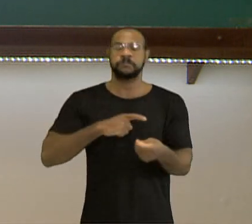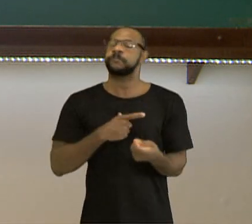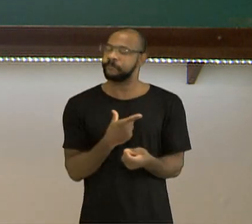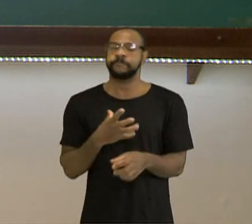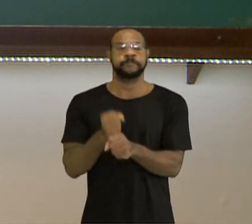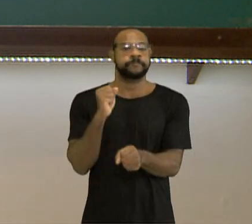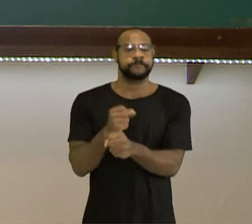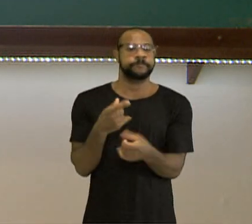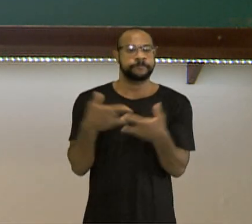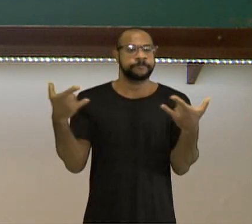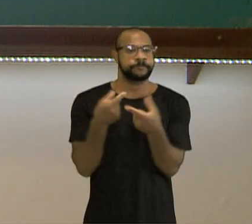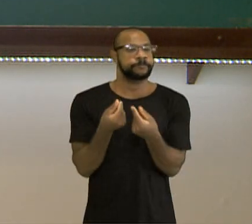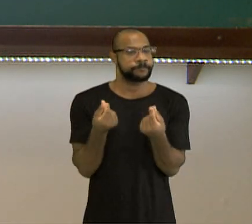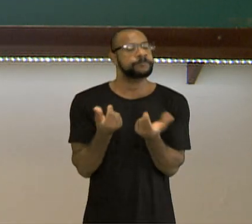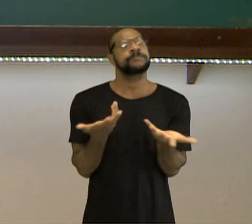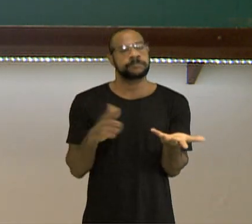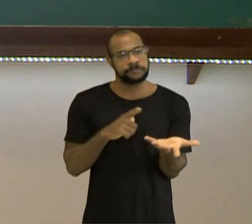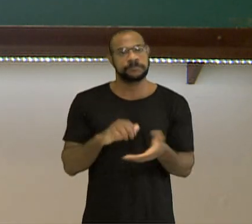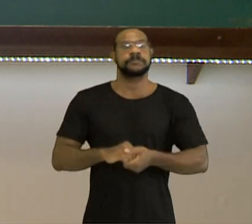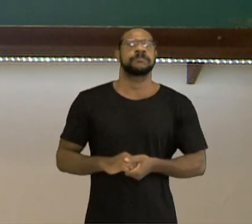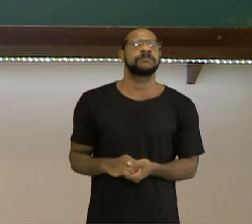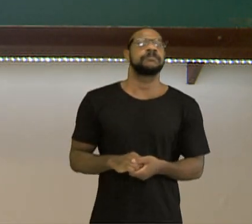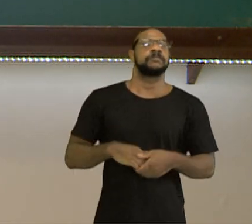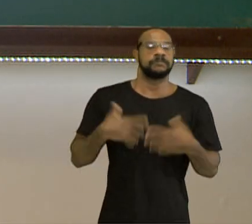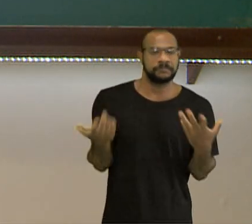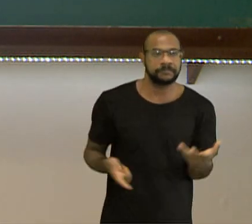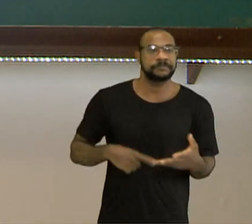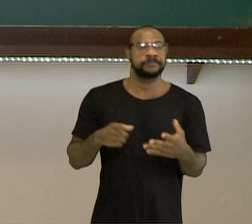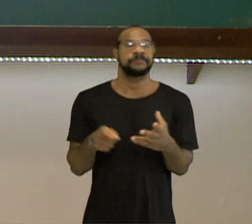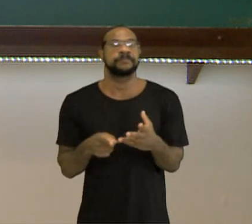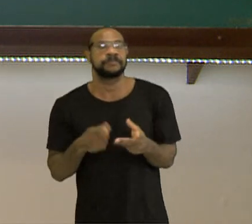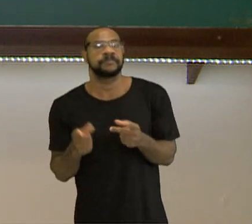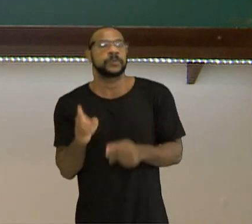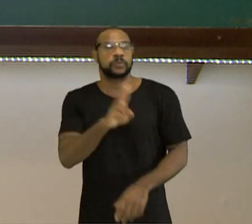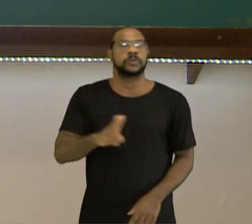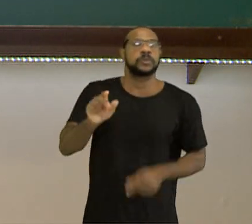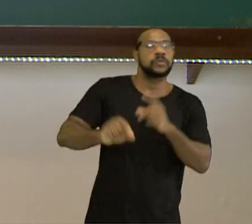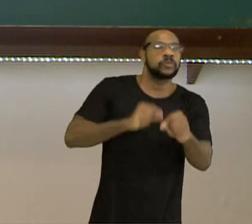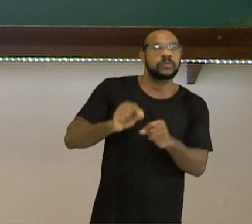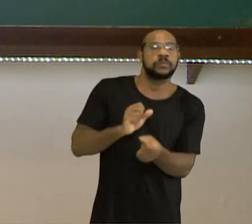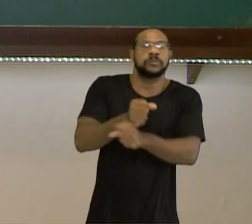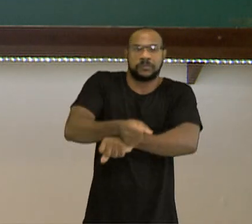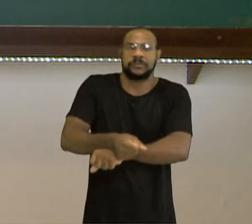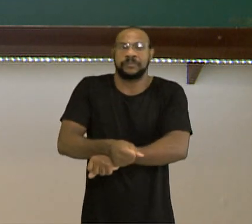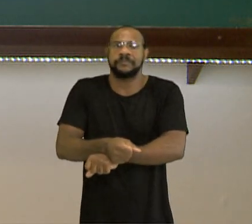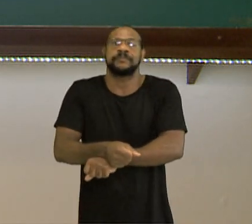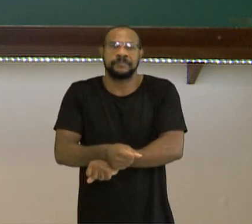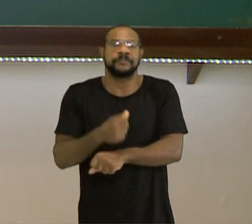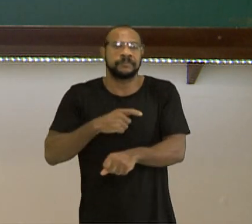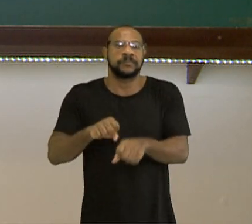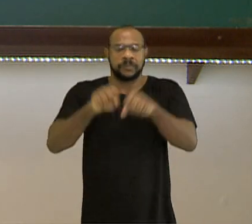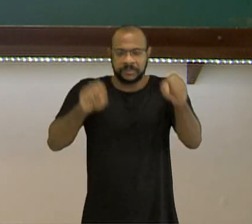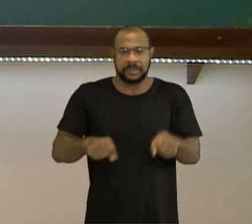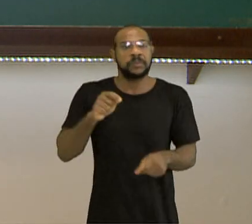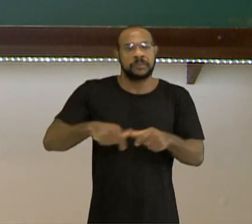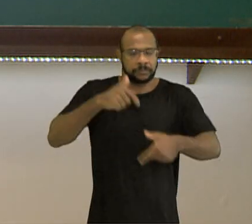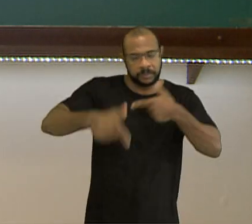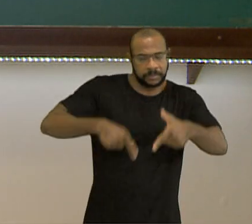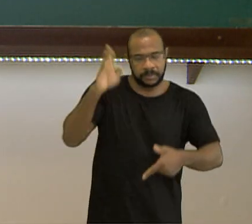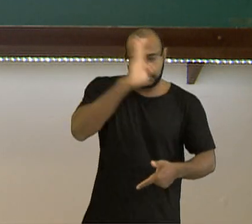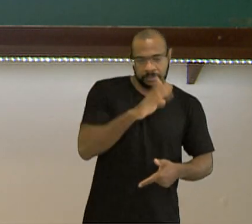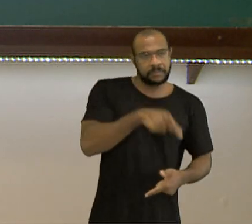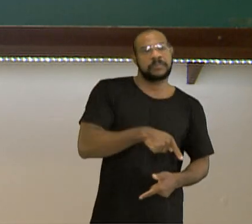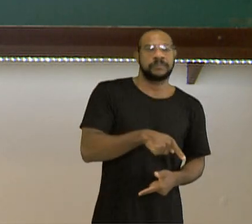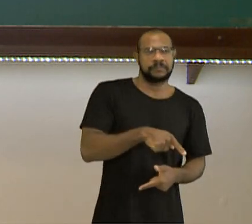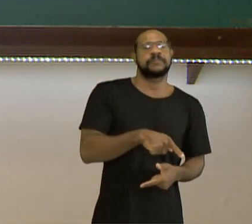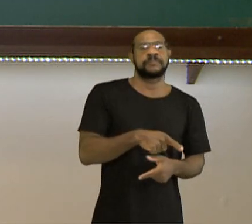eles intensificam esse tráfico de escravos aqui no Brasil, e a utilização da escravidão no sistema colonial brasileiro que vigora